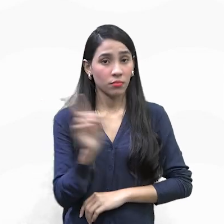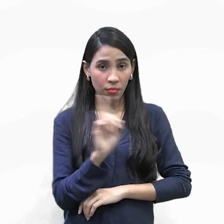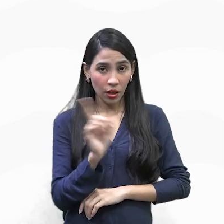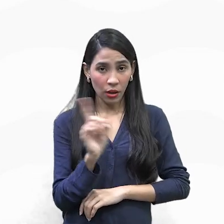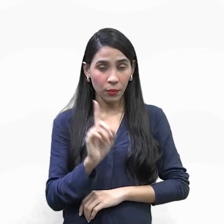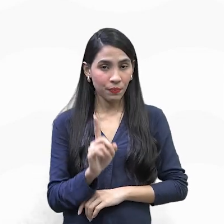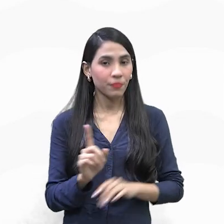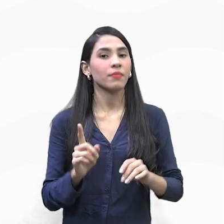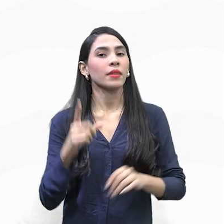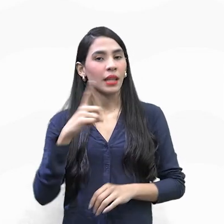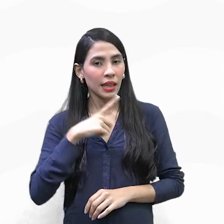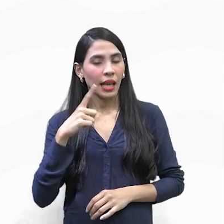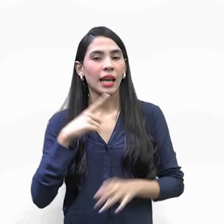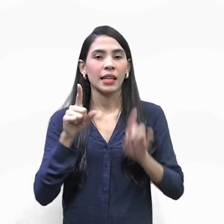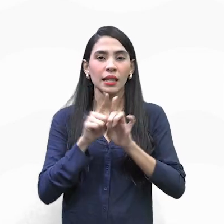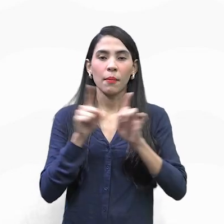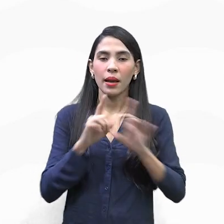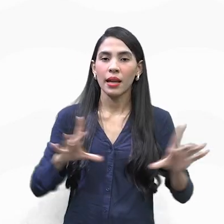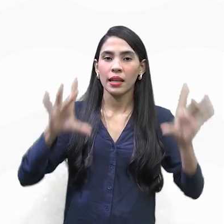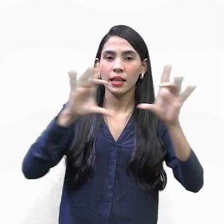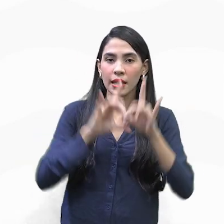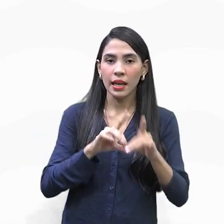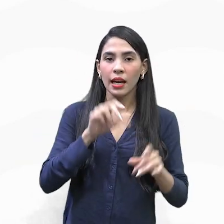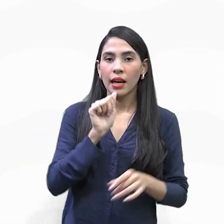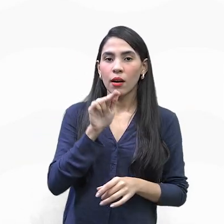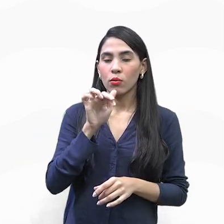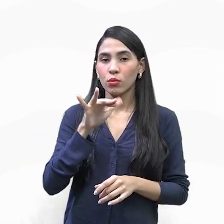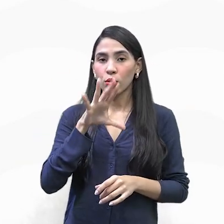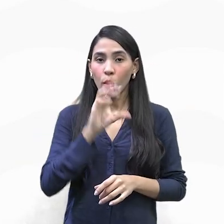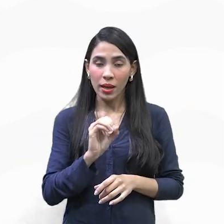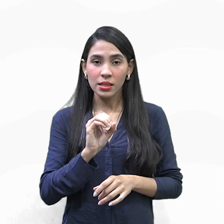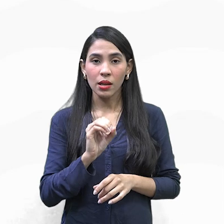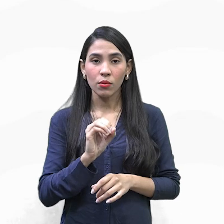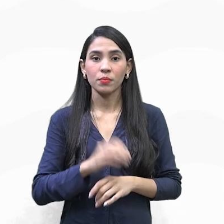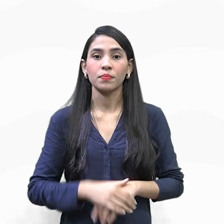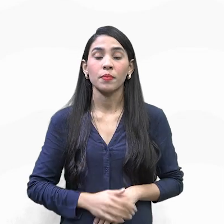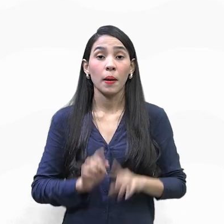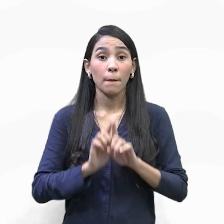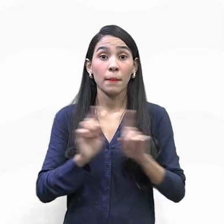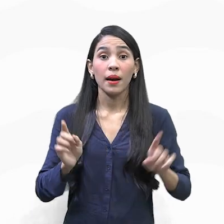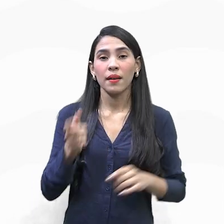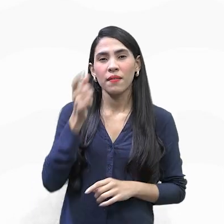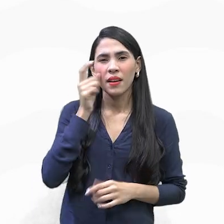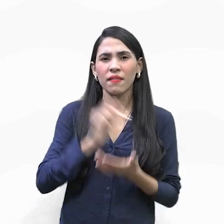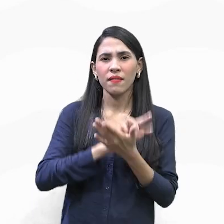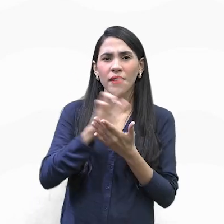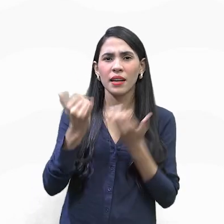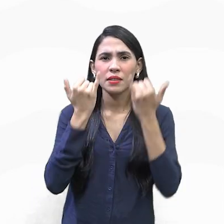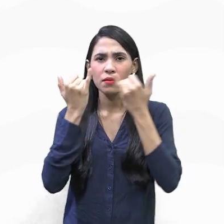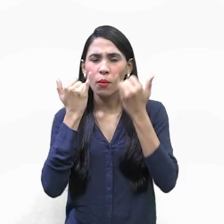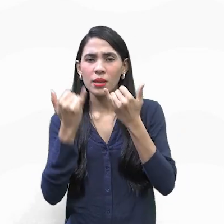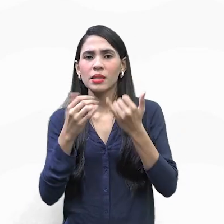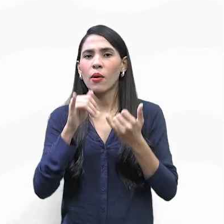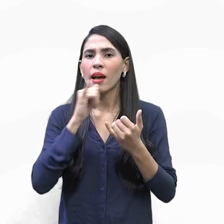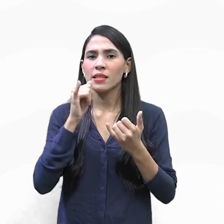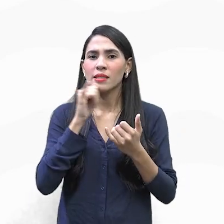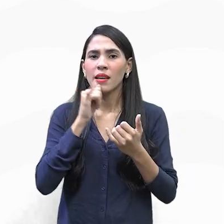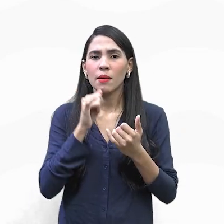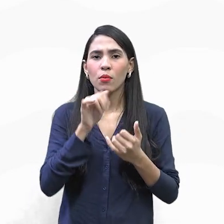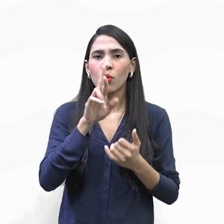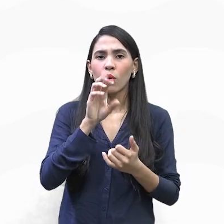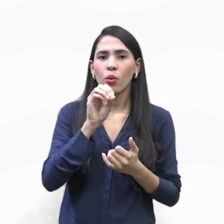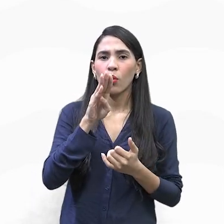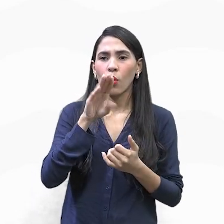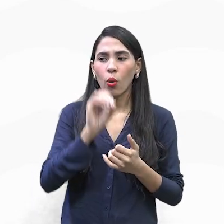não. Existe uma ainda ligada aí à automação, que é robotização. E a gente vê muitas notícias aí aparecendo robôs